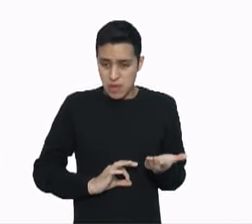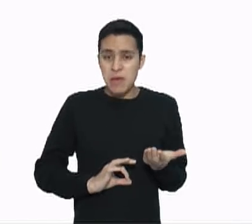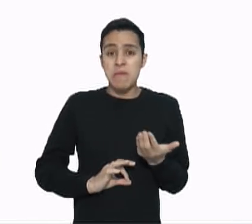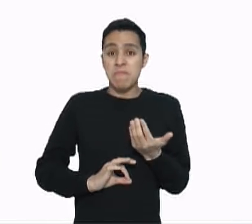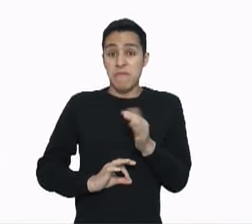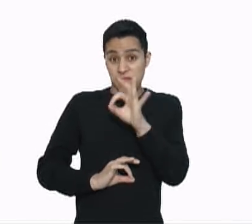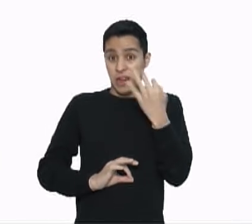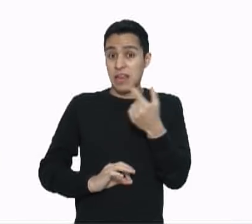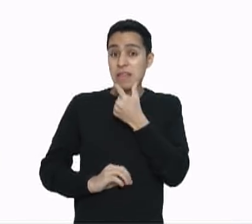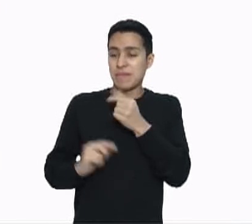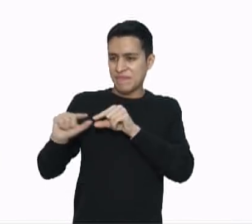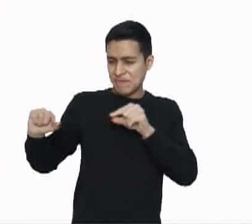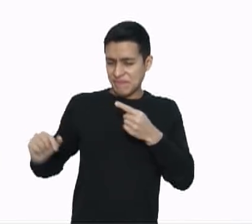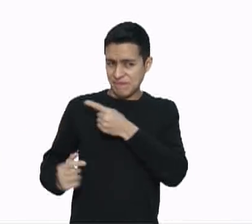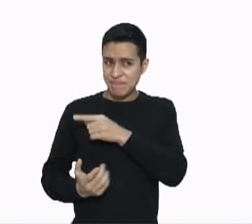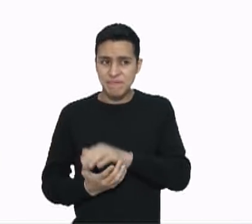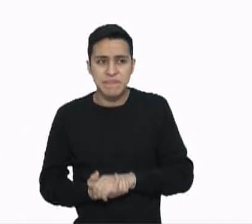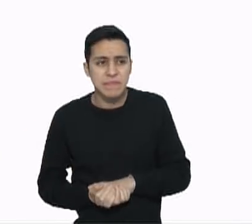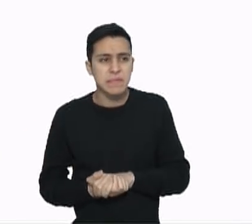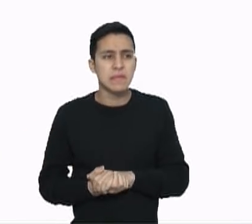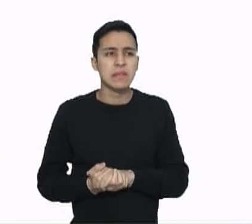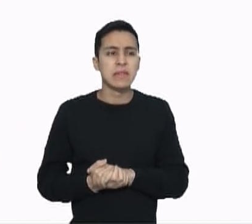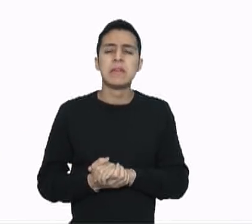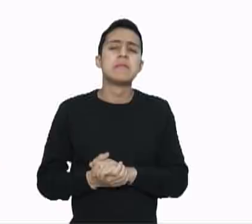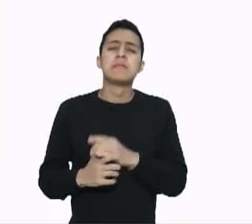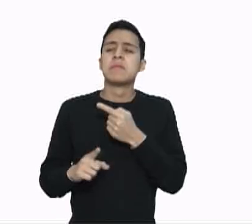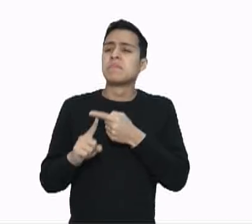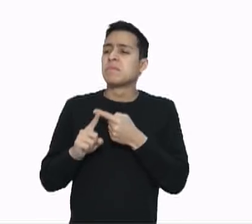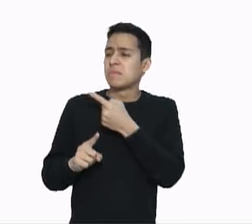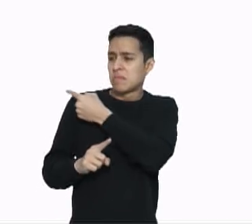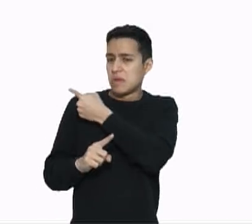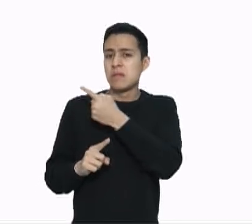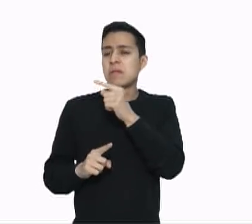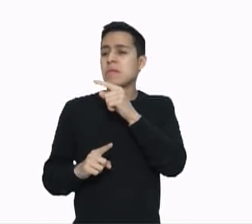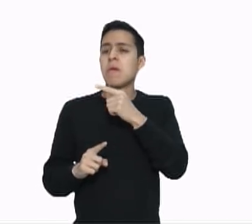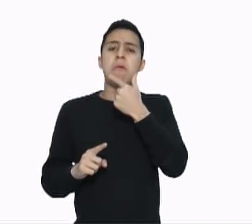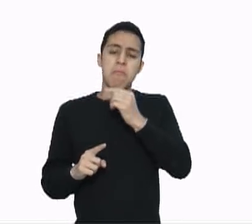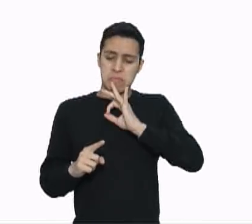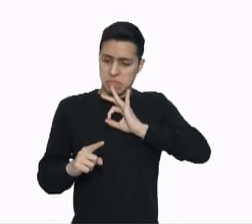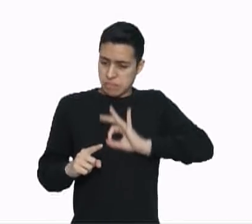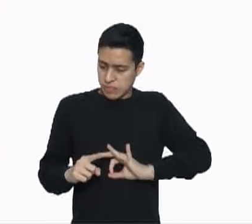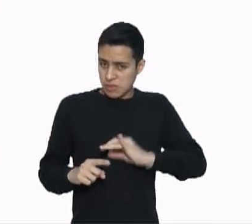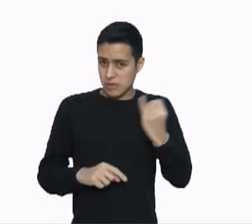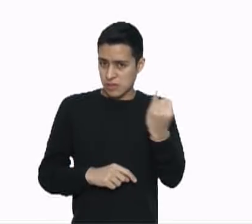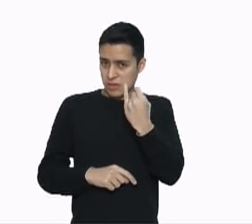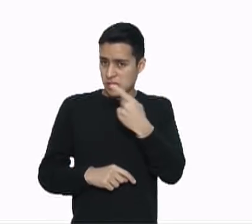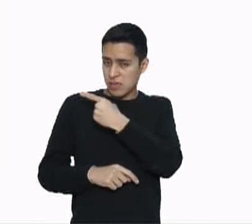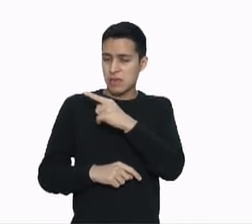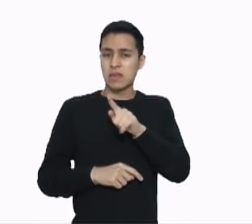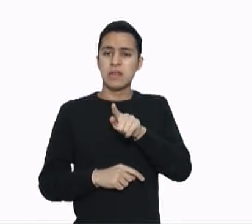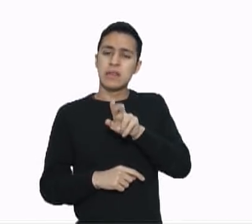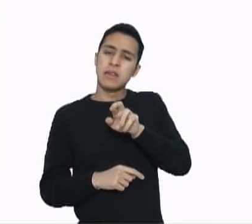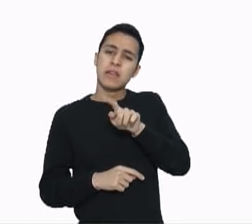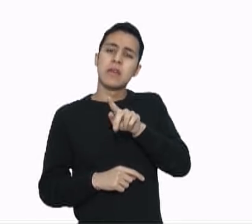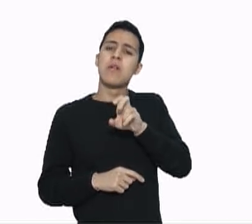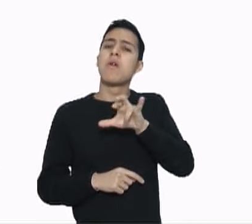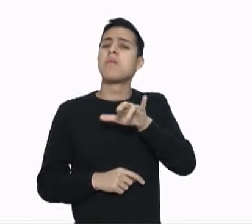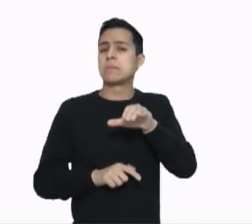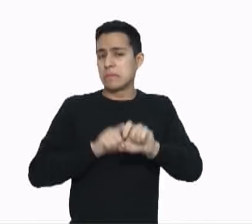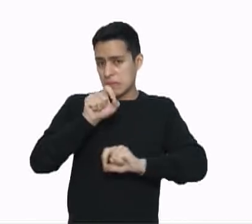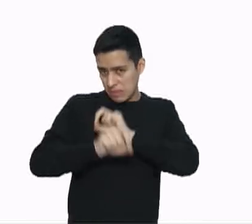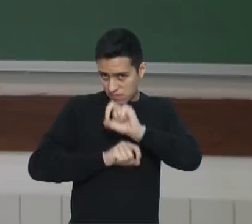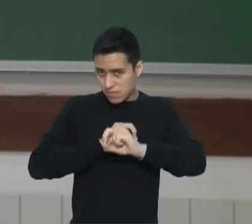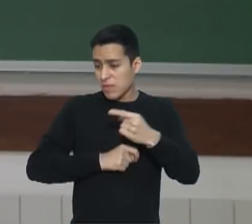Grégoire. A importância do chamado abade Grégoire, o abade Gregório, que